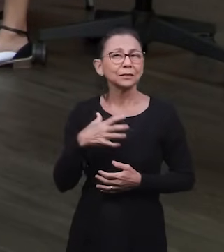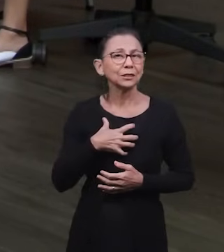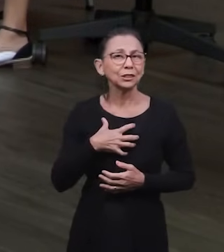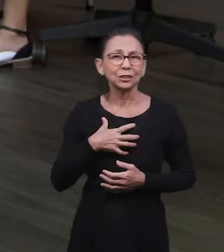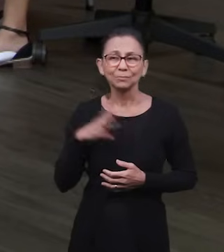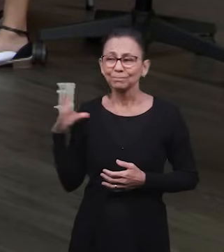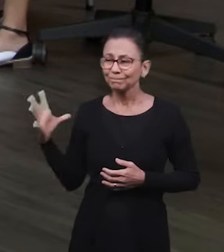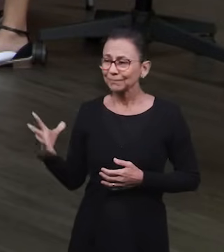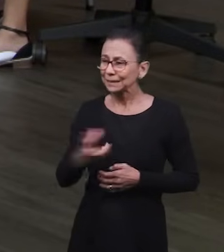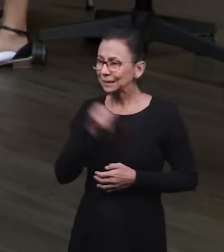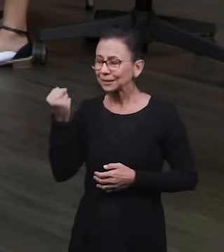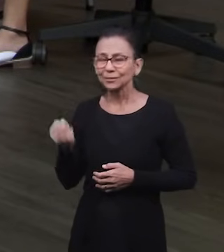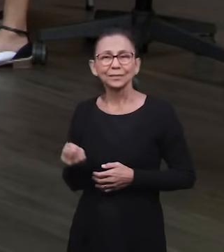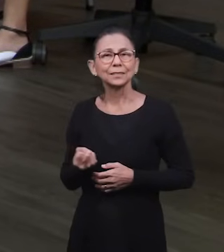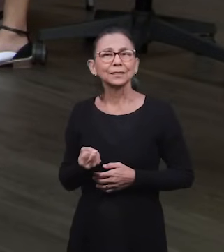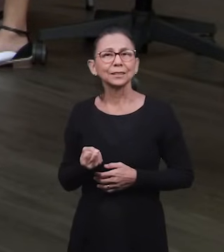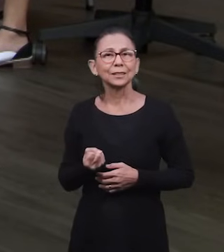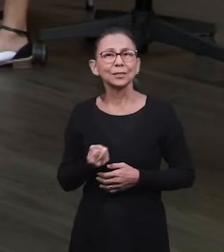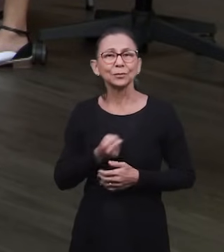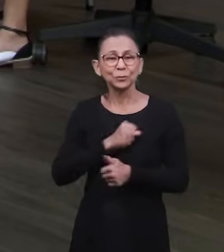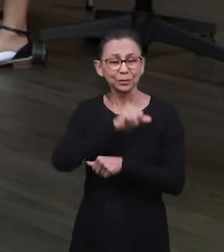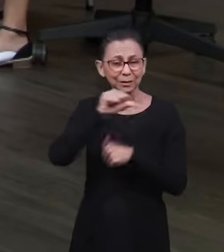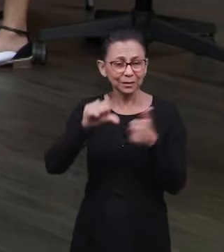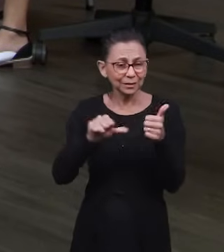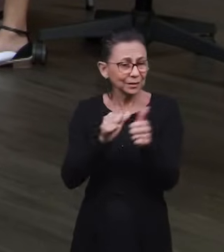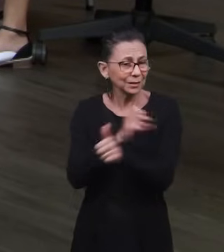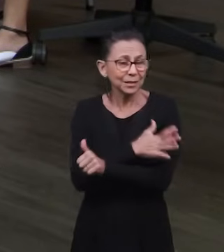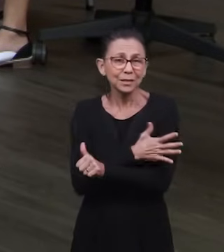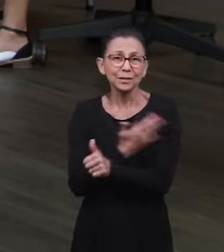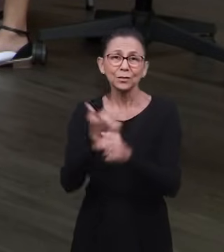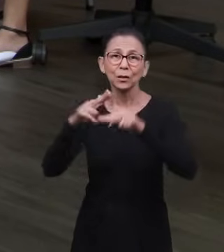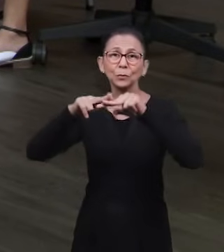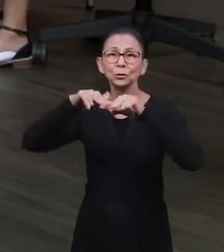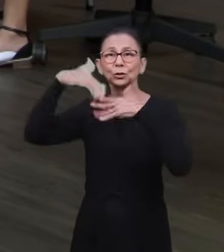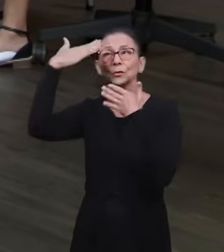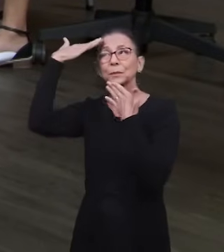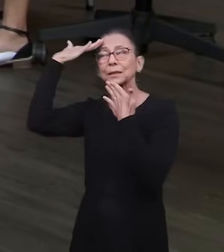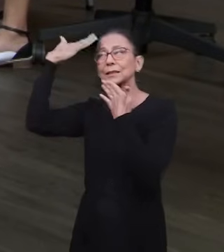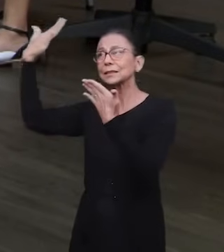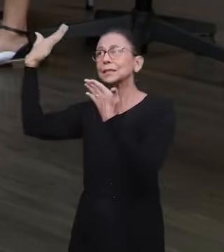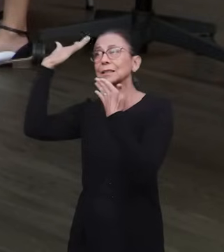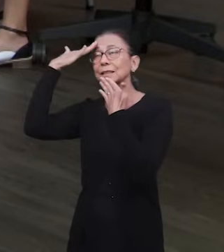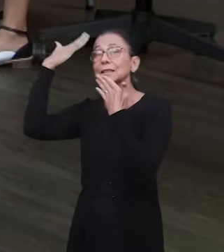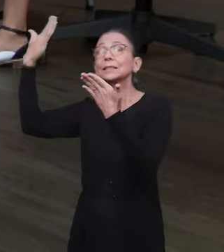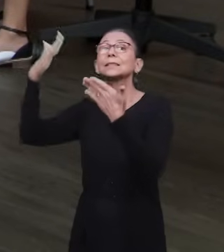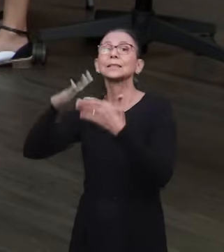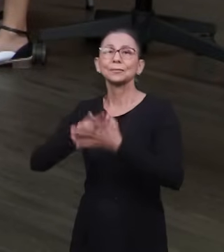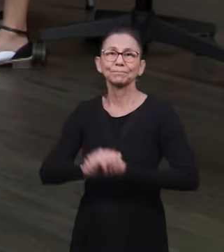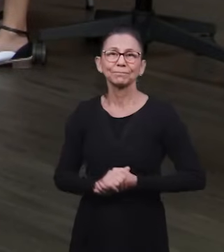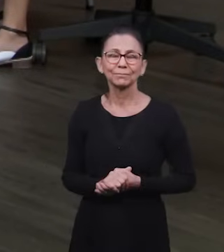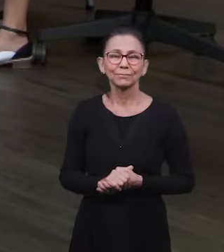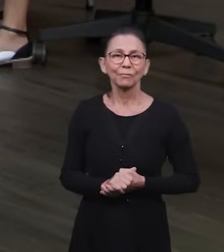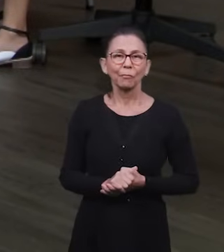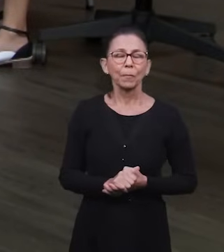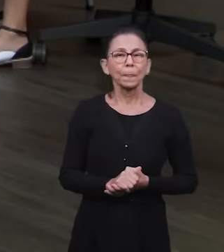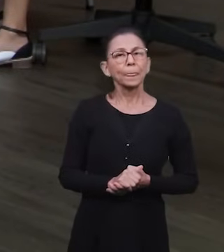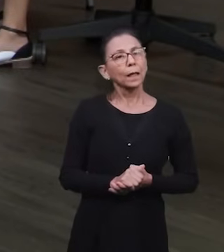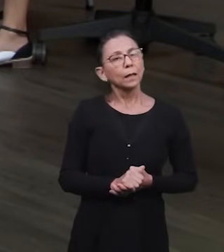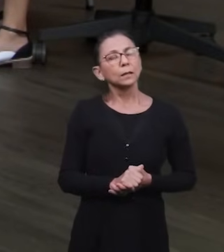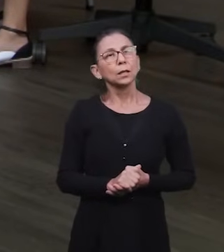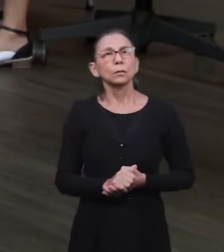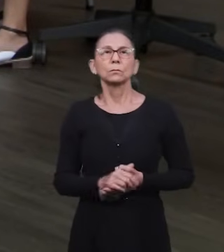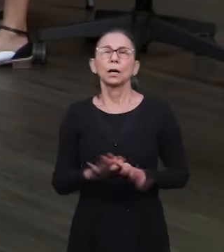a salvação entrando na nossa vida. Isso aqui nos move que de gratidão, de agradecimento ao Senhor. Então, quem um